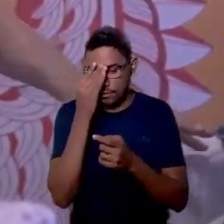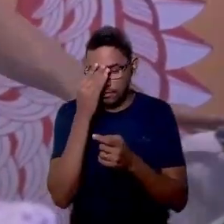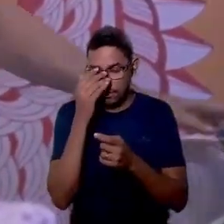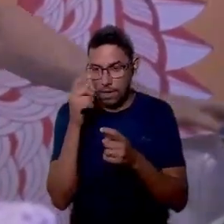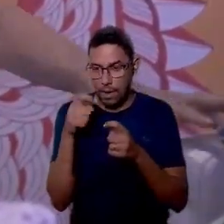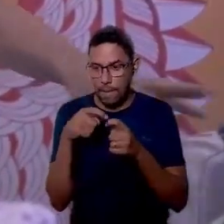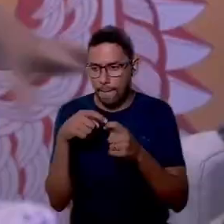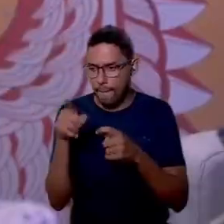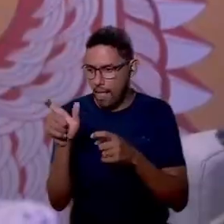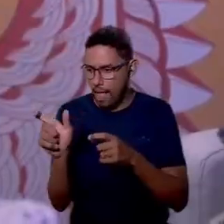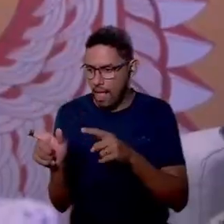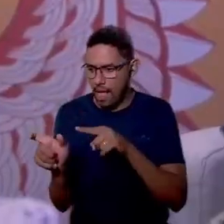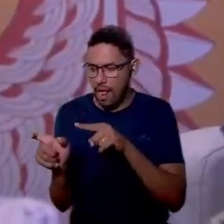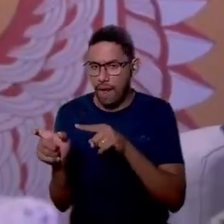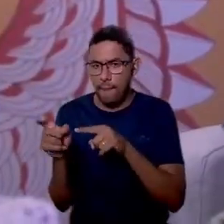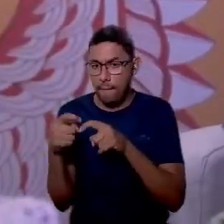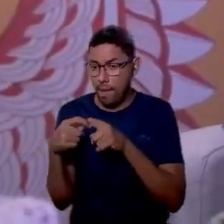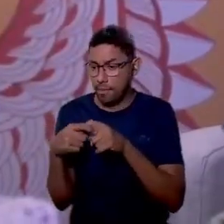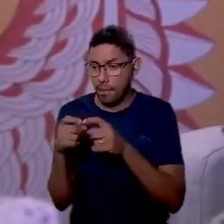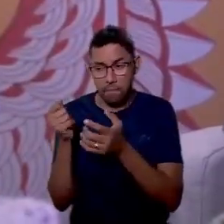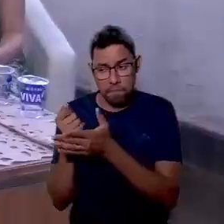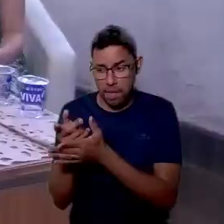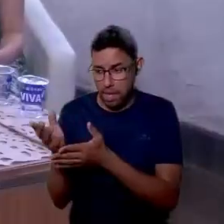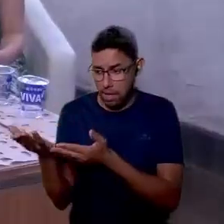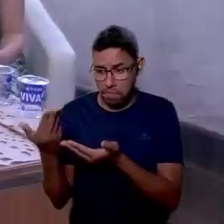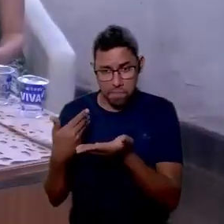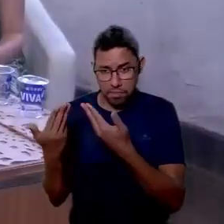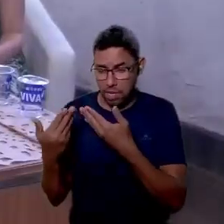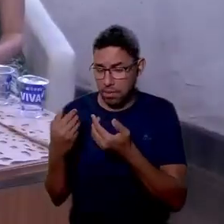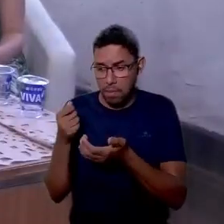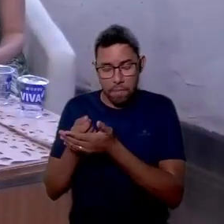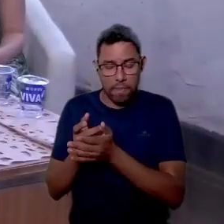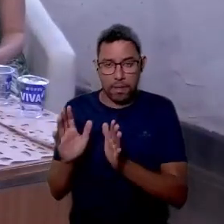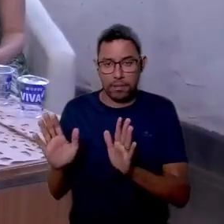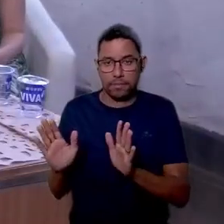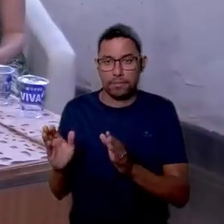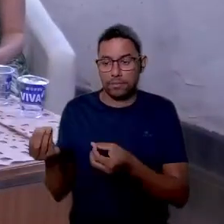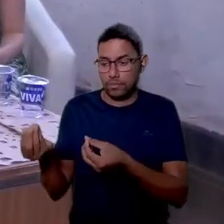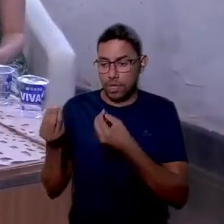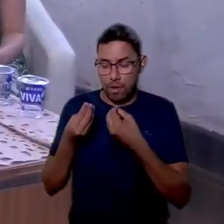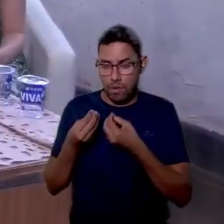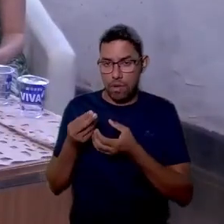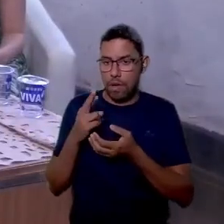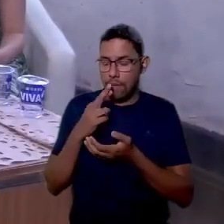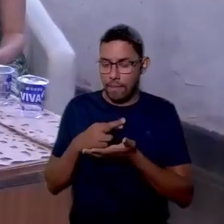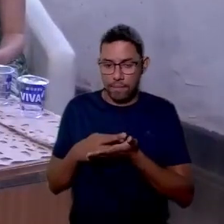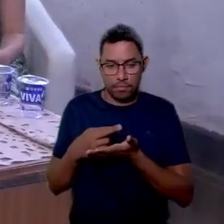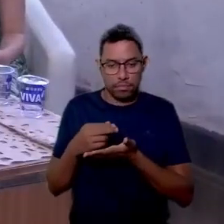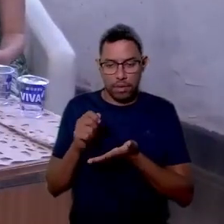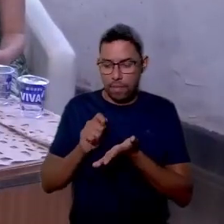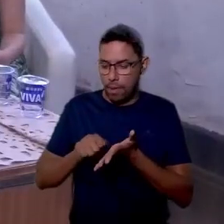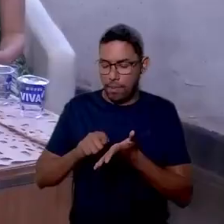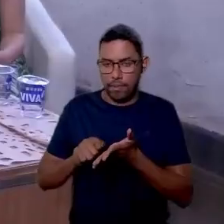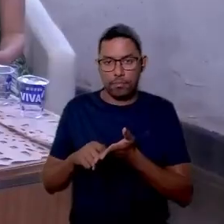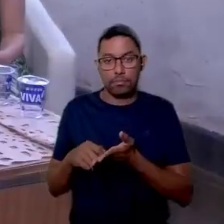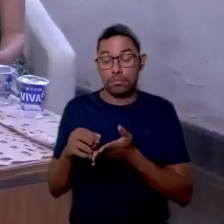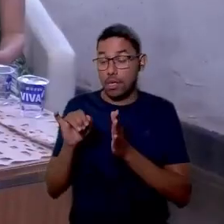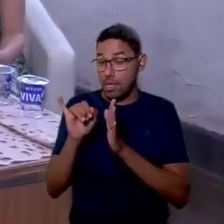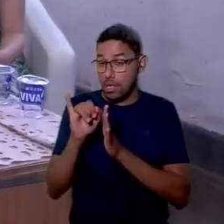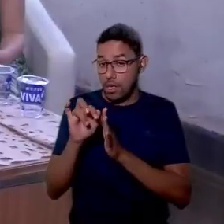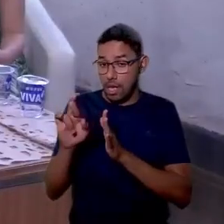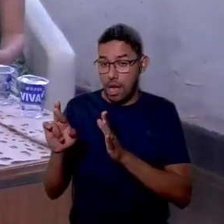Suelen é médica, eu vou lá na Suelen e pago, ela me atende, eu pago, ela me dá um recibo, e eu vou lá, coloco no meu imposto de